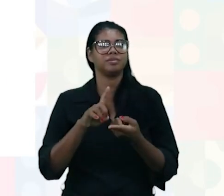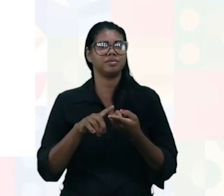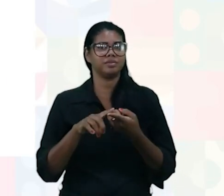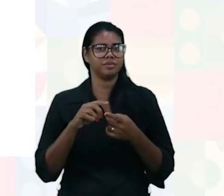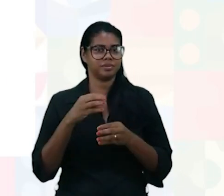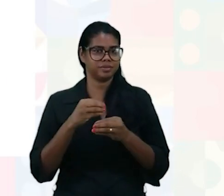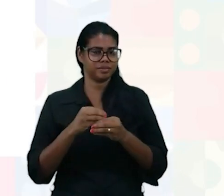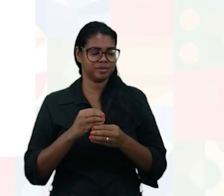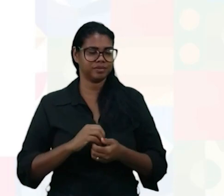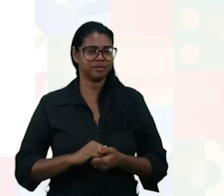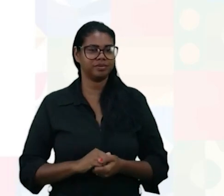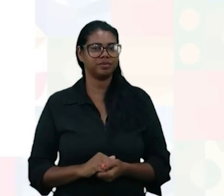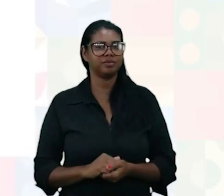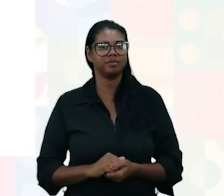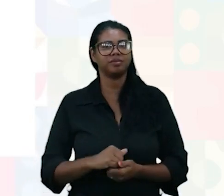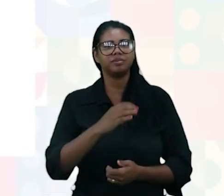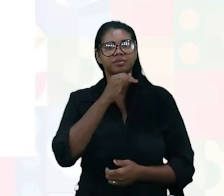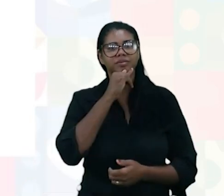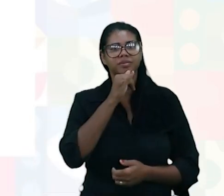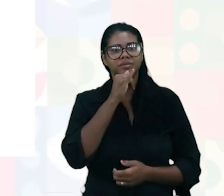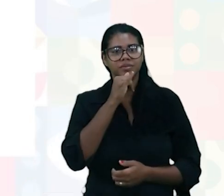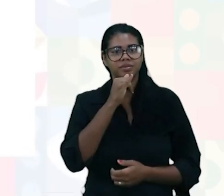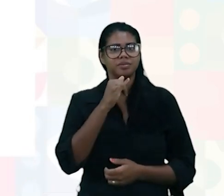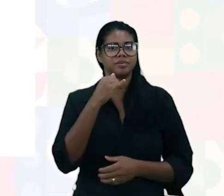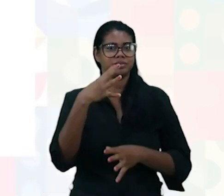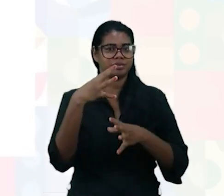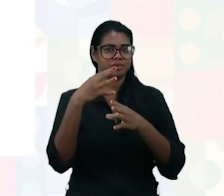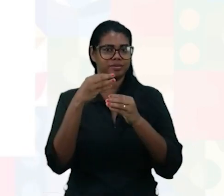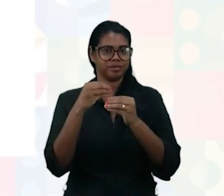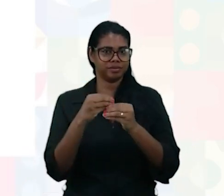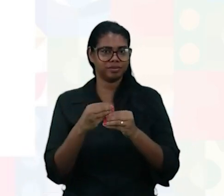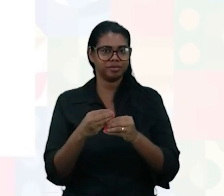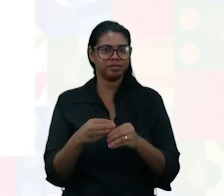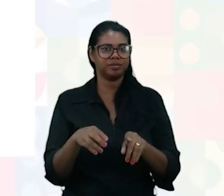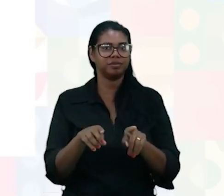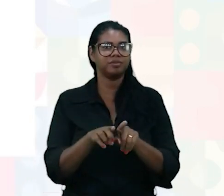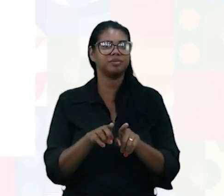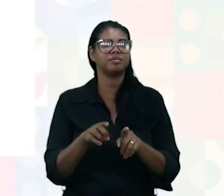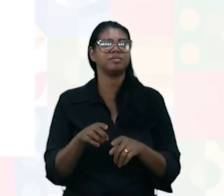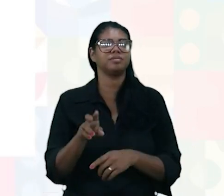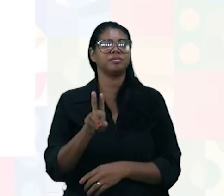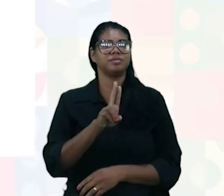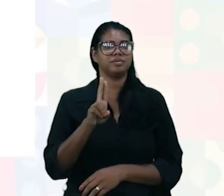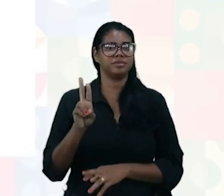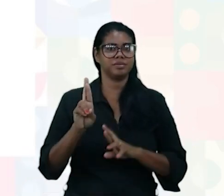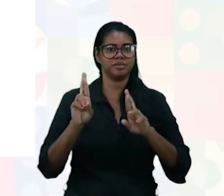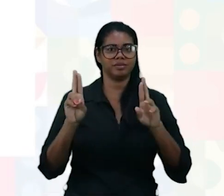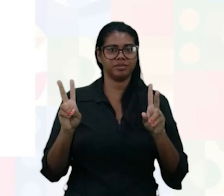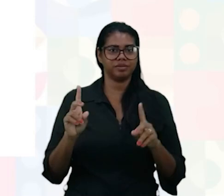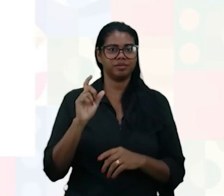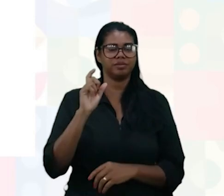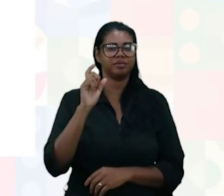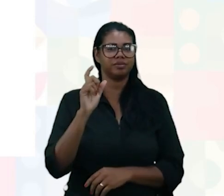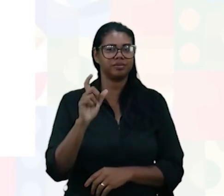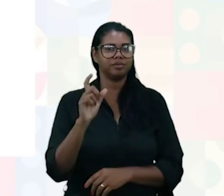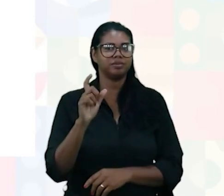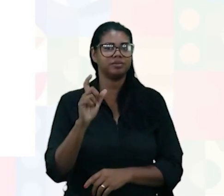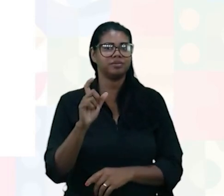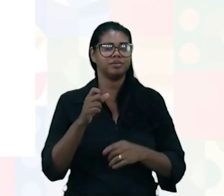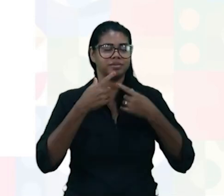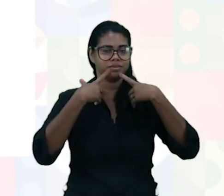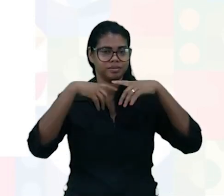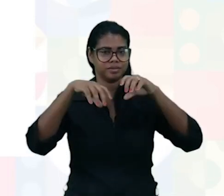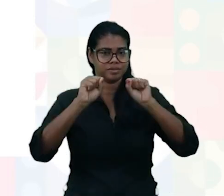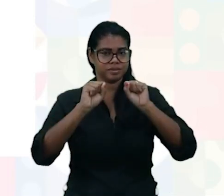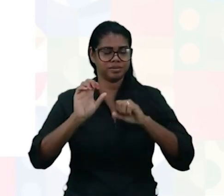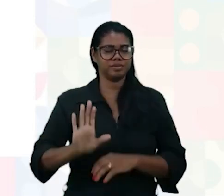a CDD, já é dentro dessa lógica, porque o número diferente das palavras é uma linguagem praticamente